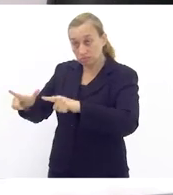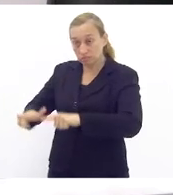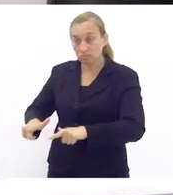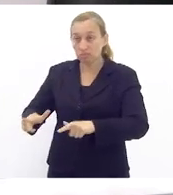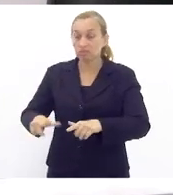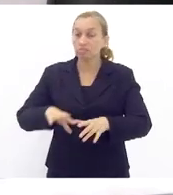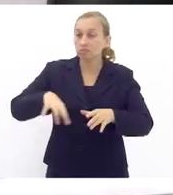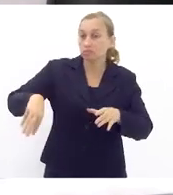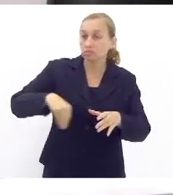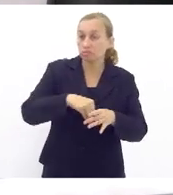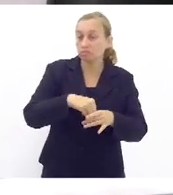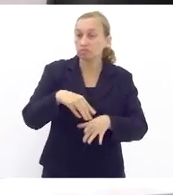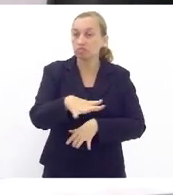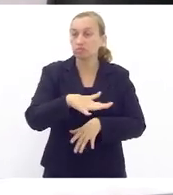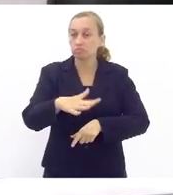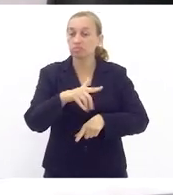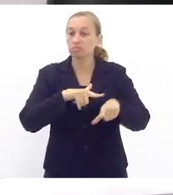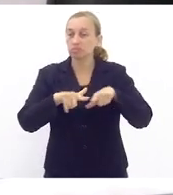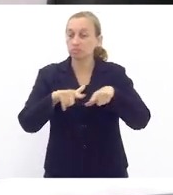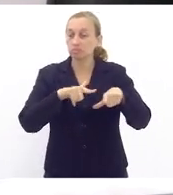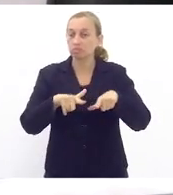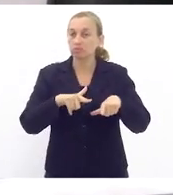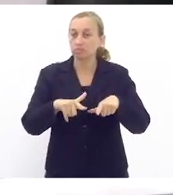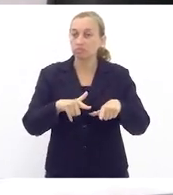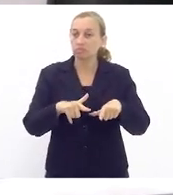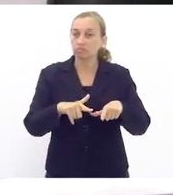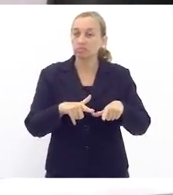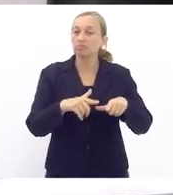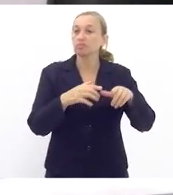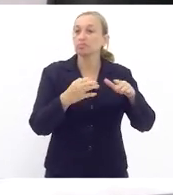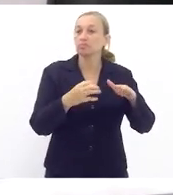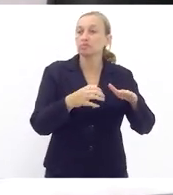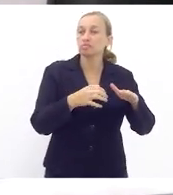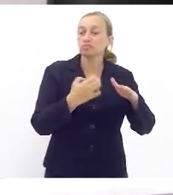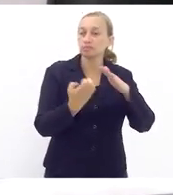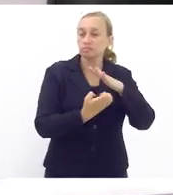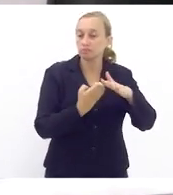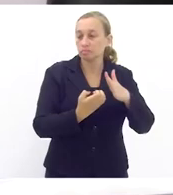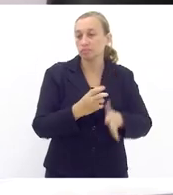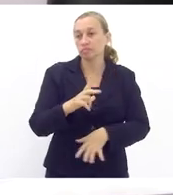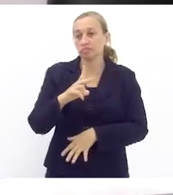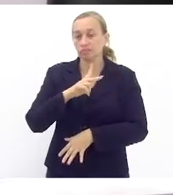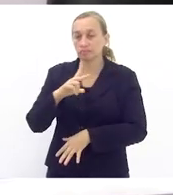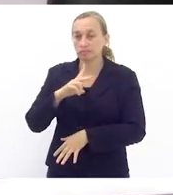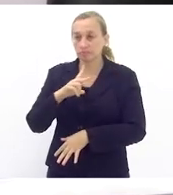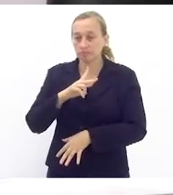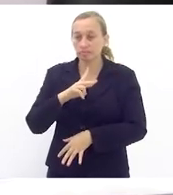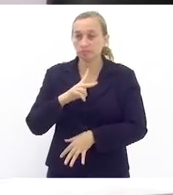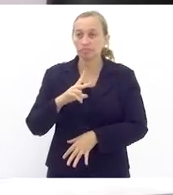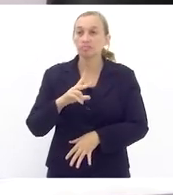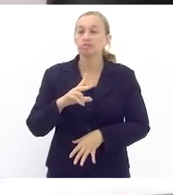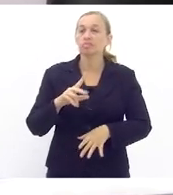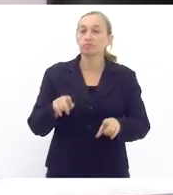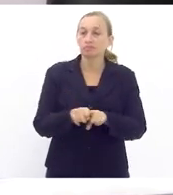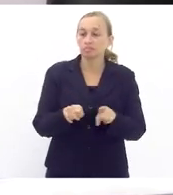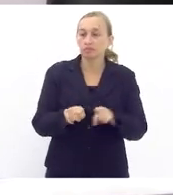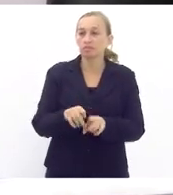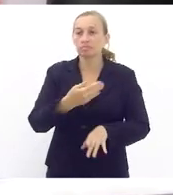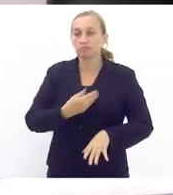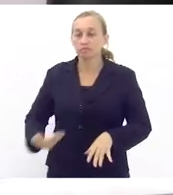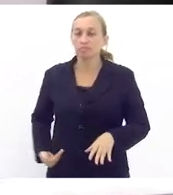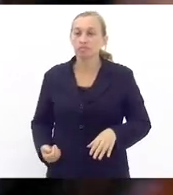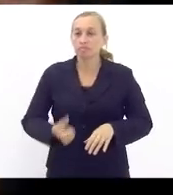integro o mercado de trabalho tanto na rede privada quanto na Gestão Pública há quase 15 anos então